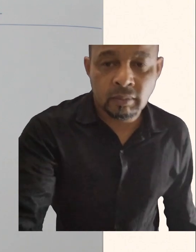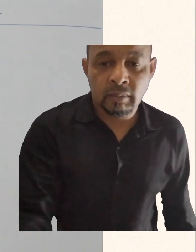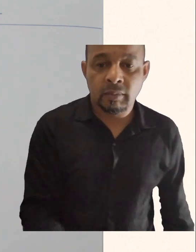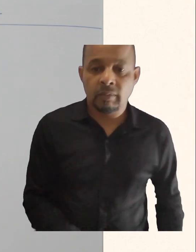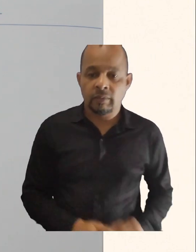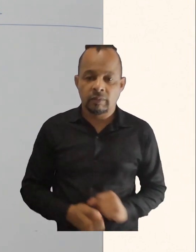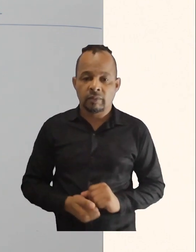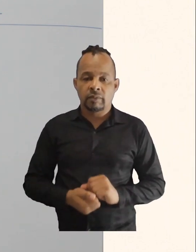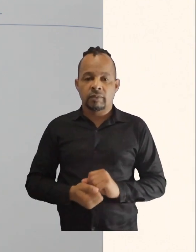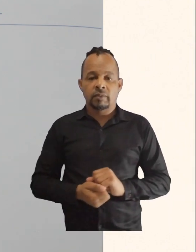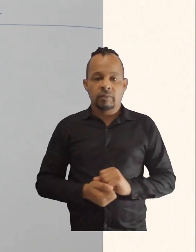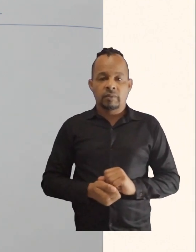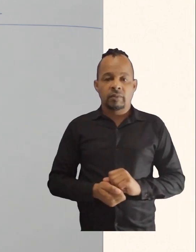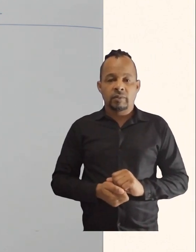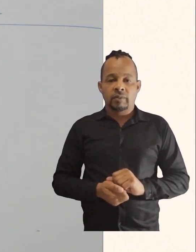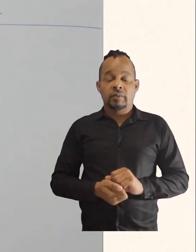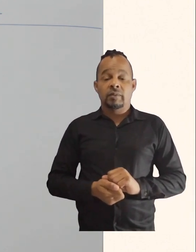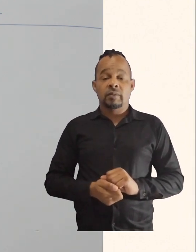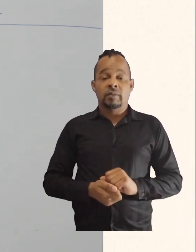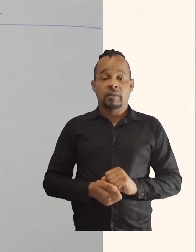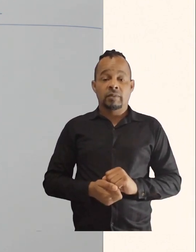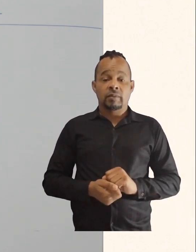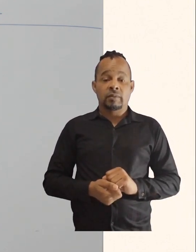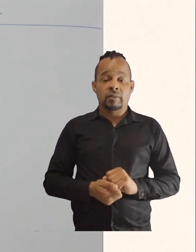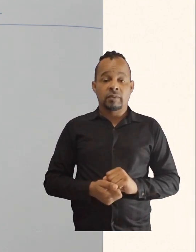De modo que essa soma toda dá